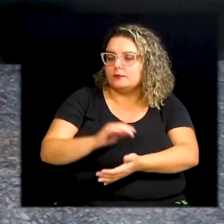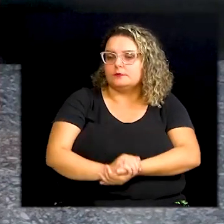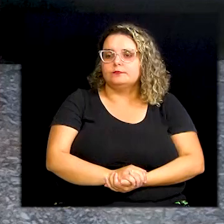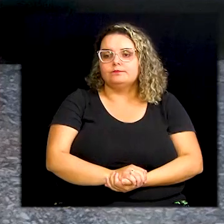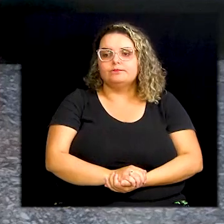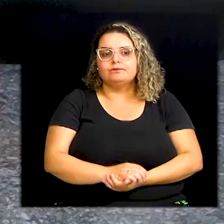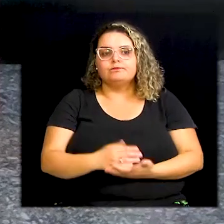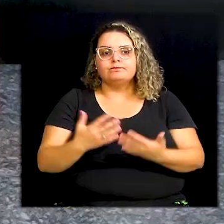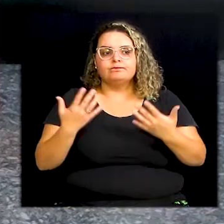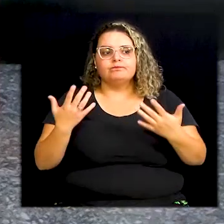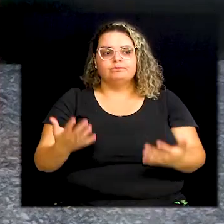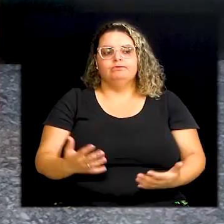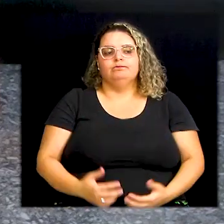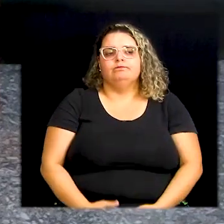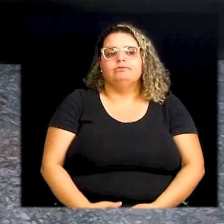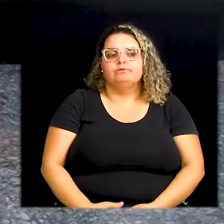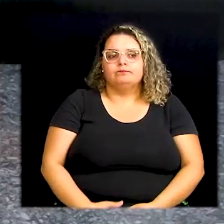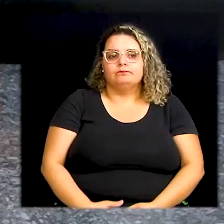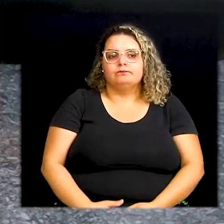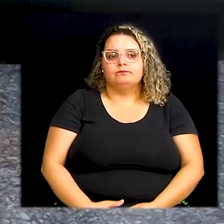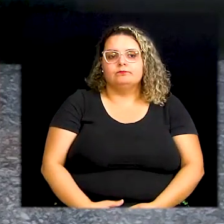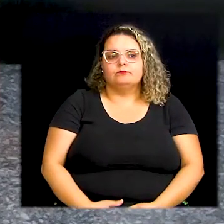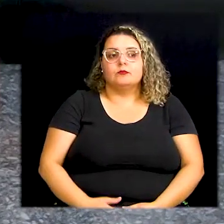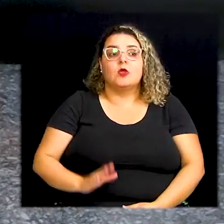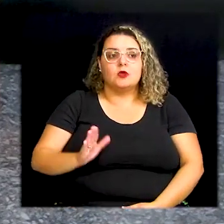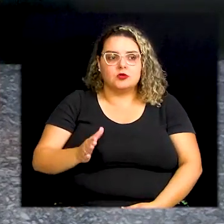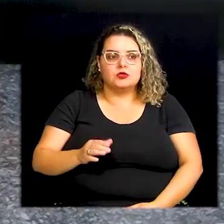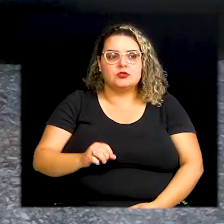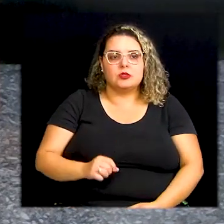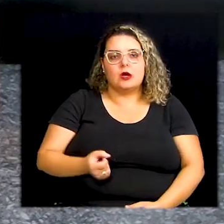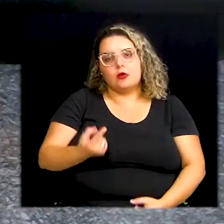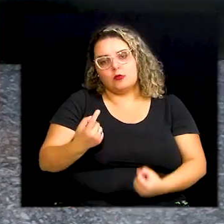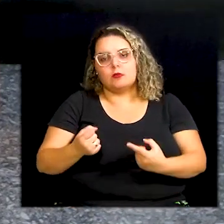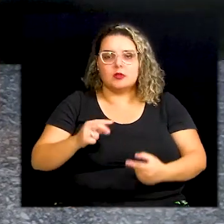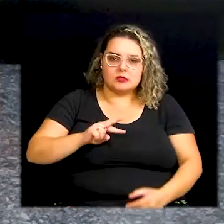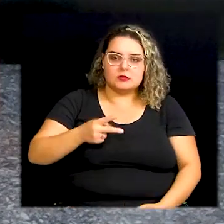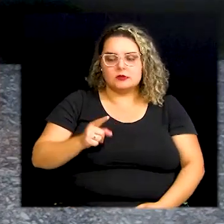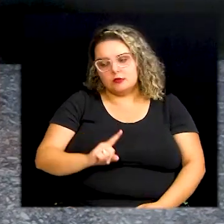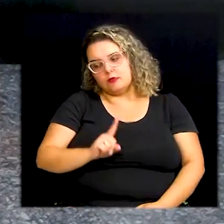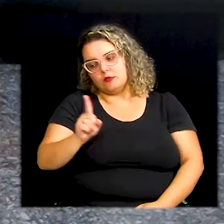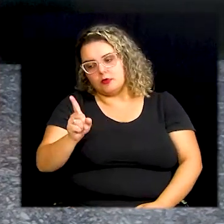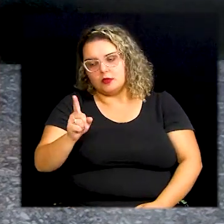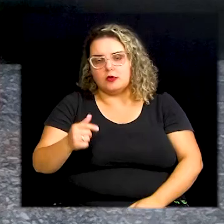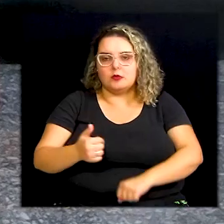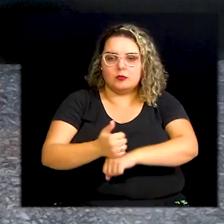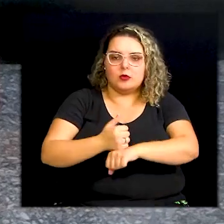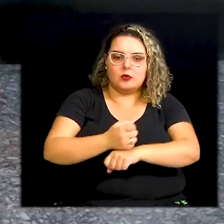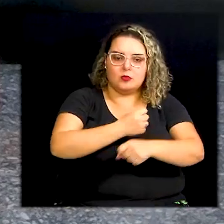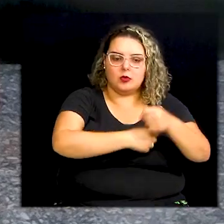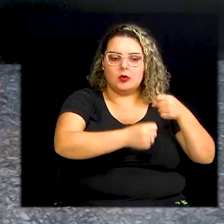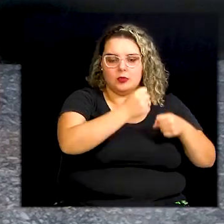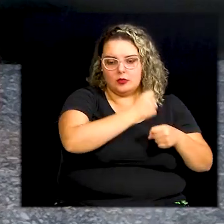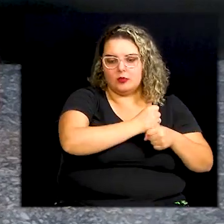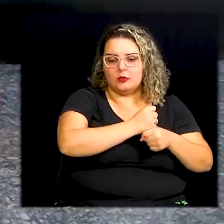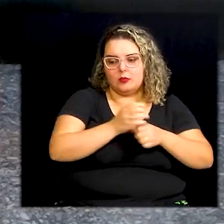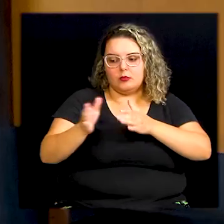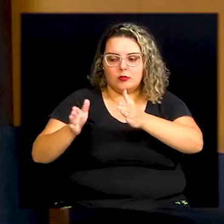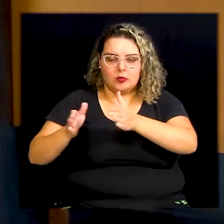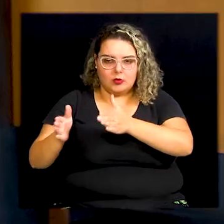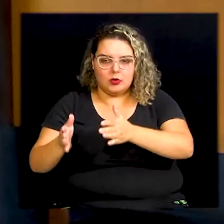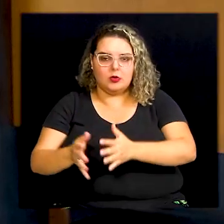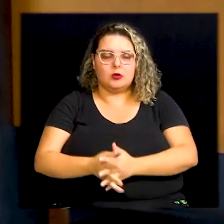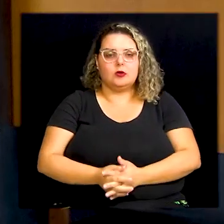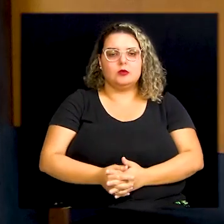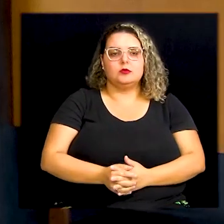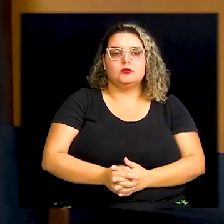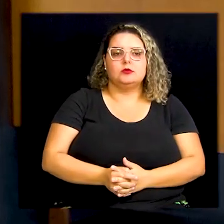profissional? Cara, eu já tinha subido no profissional algumas vezes, né? Tinha subido ano passado, eu subi um tempo por conta